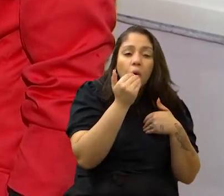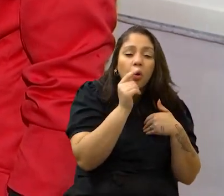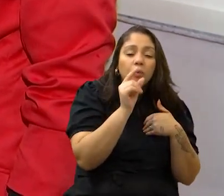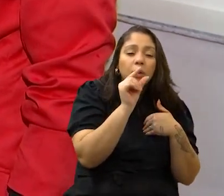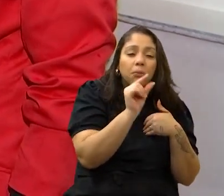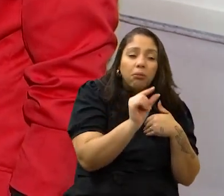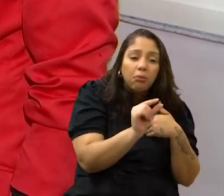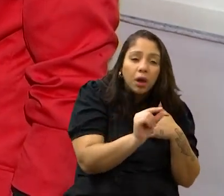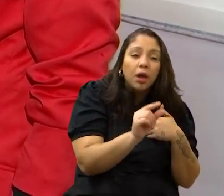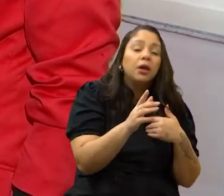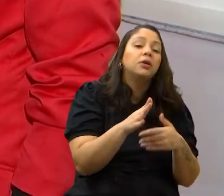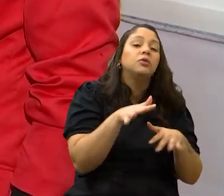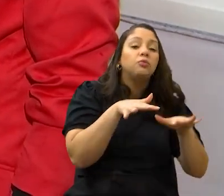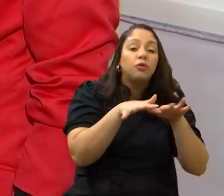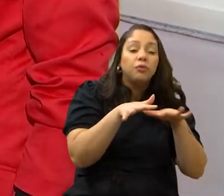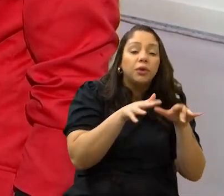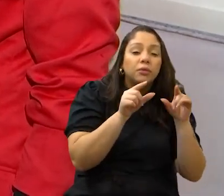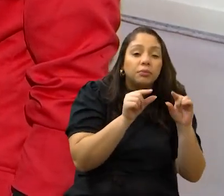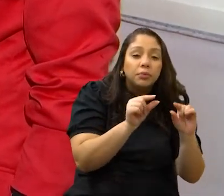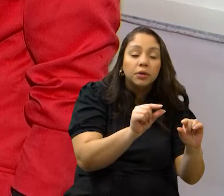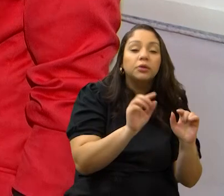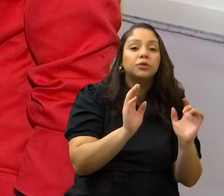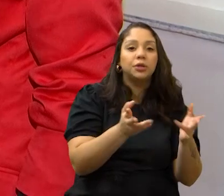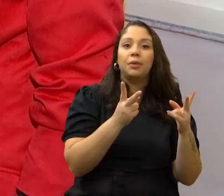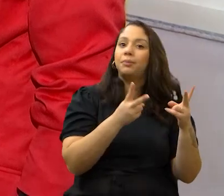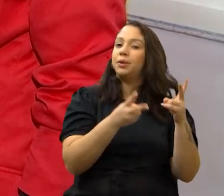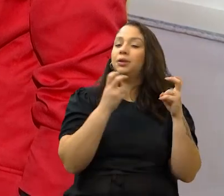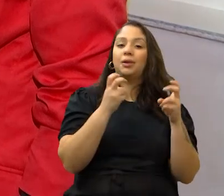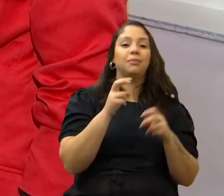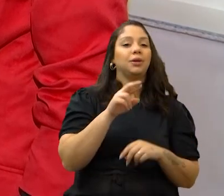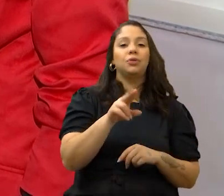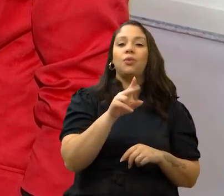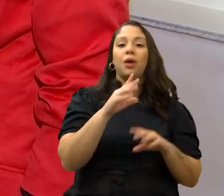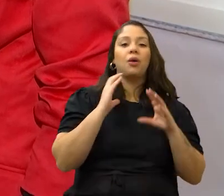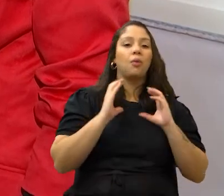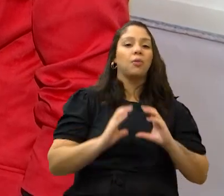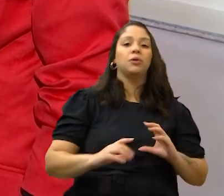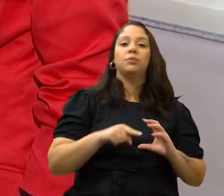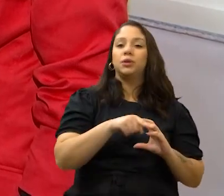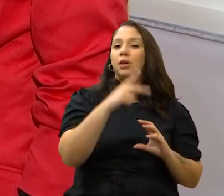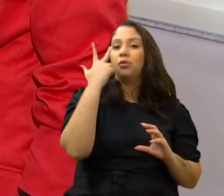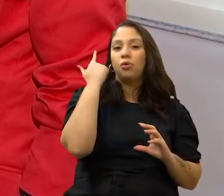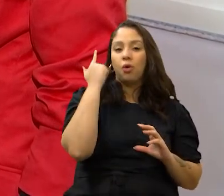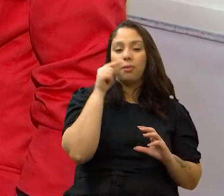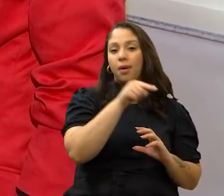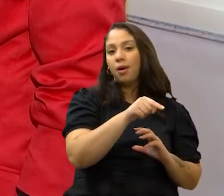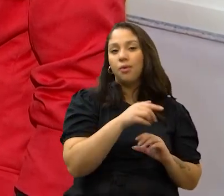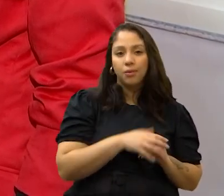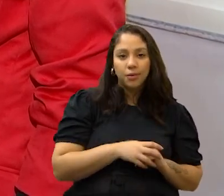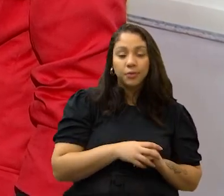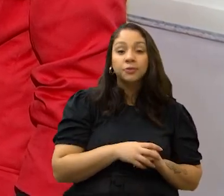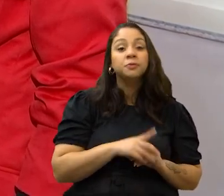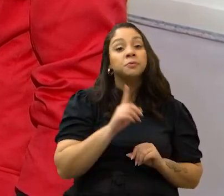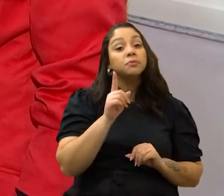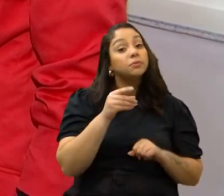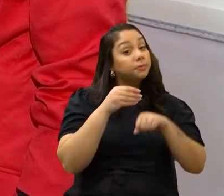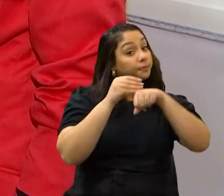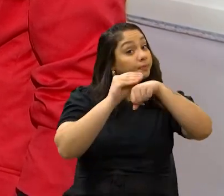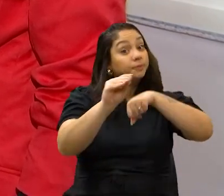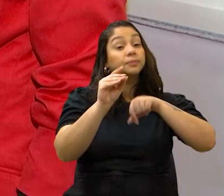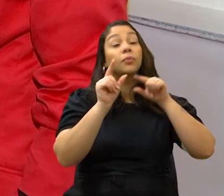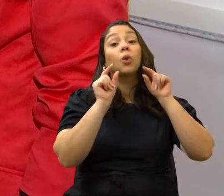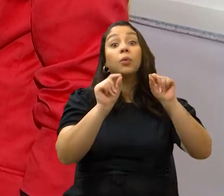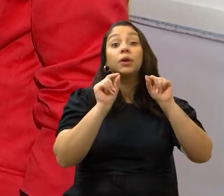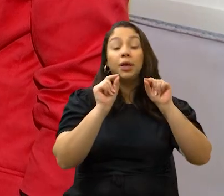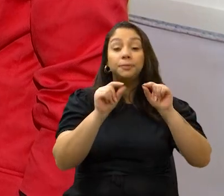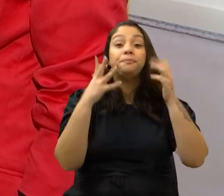Eles comem menos, se movimentam menos, você percebe que já não é mais o comportamento normal dessa ave. Um